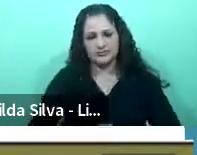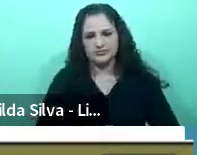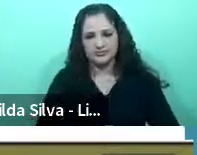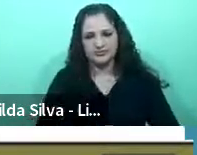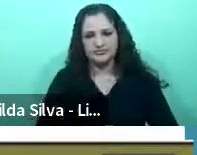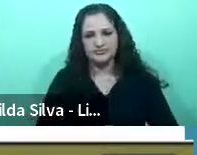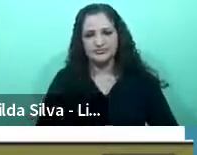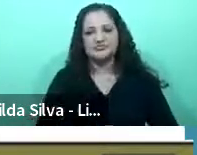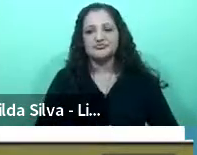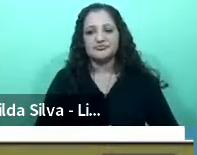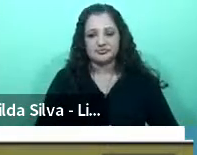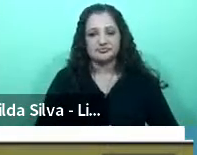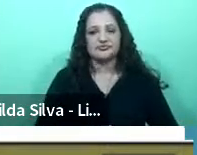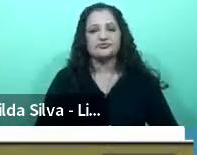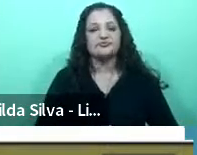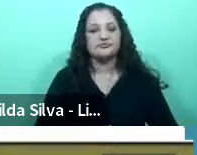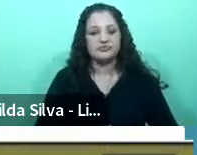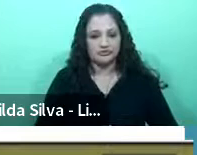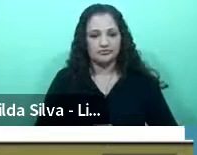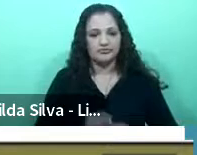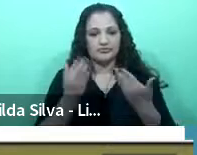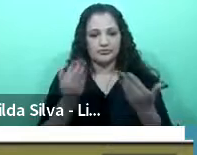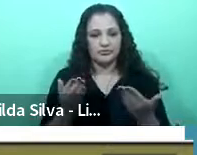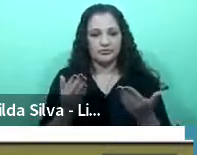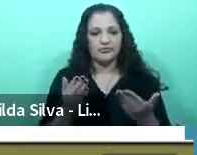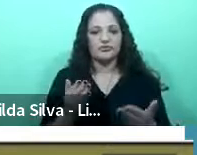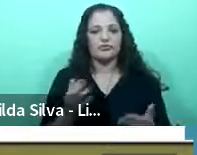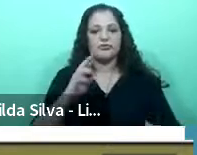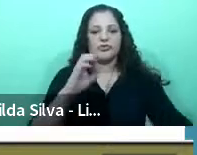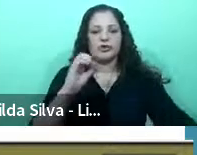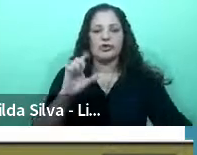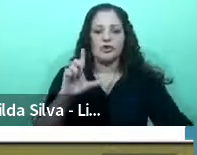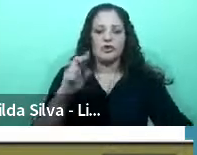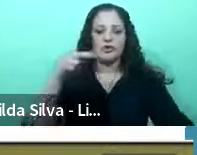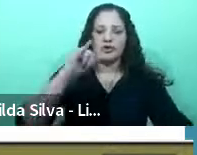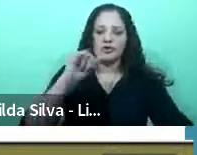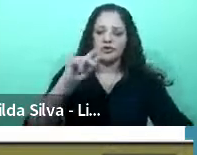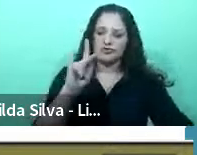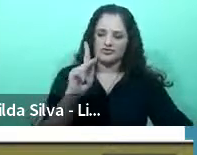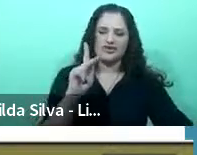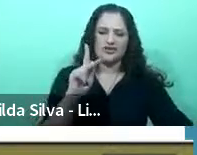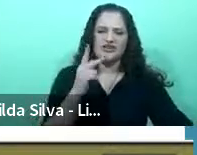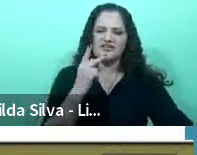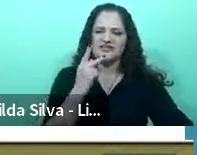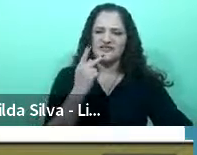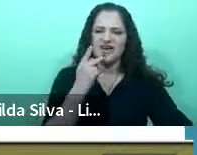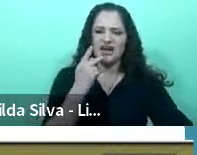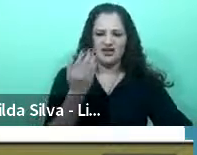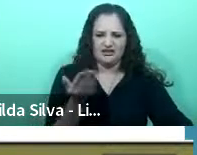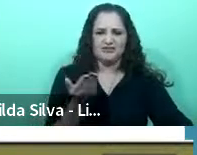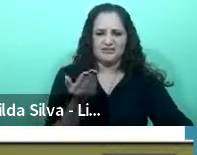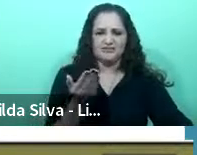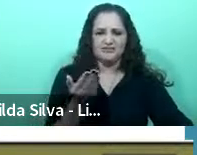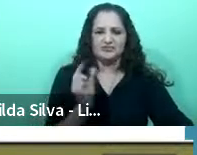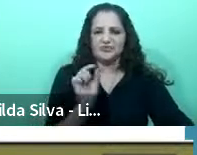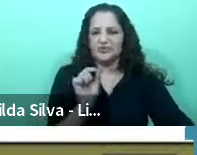luz do que a Ronick denomina dessa cafetinagem, né?